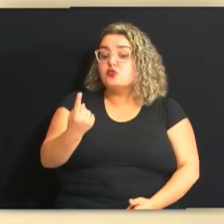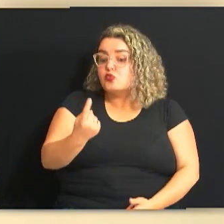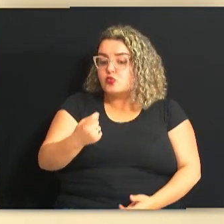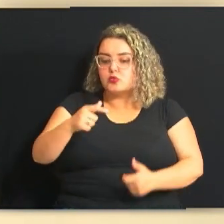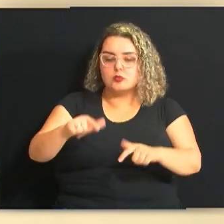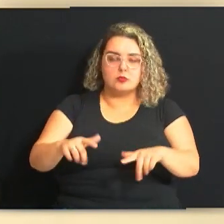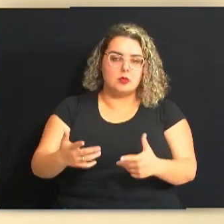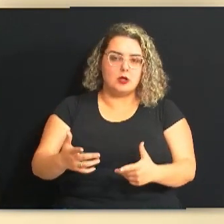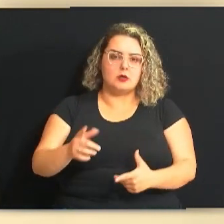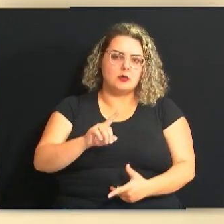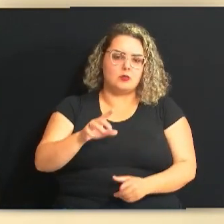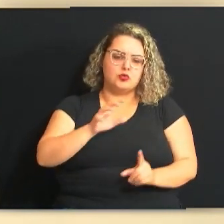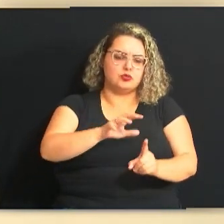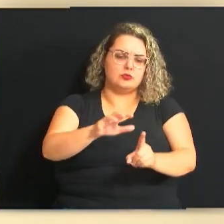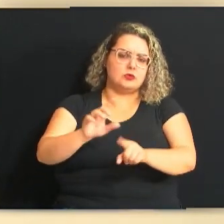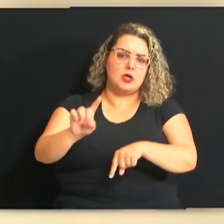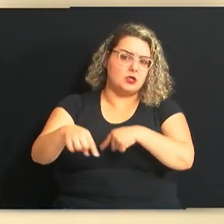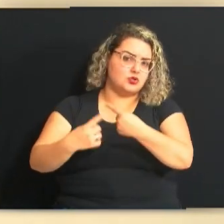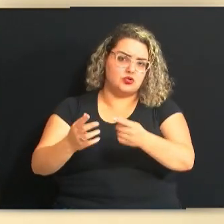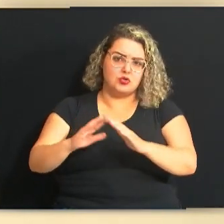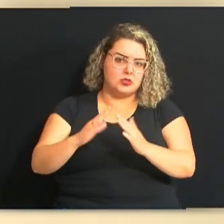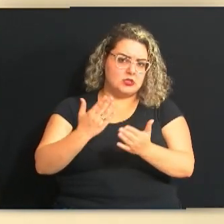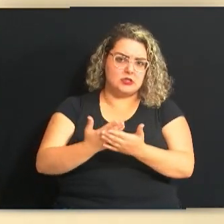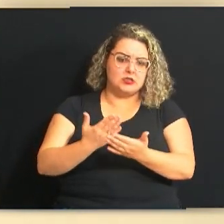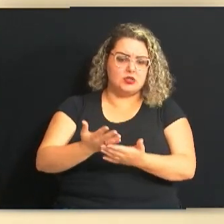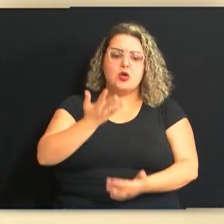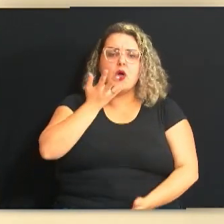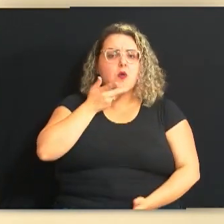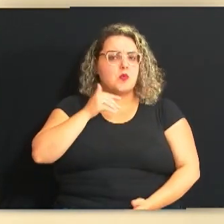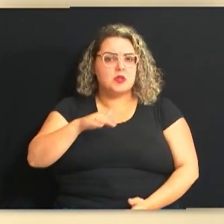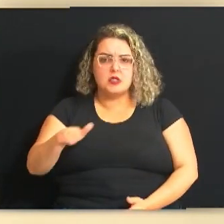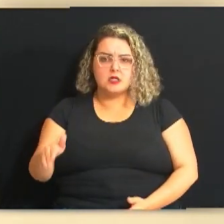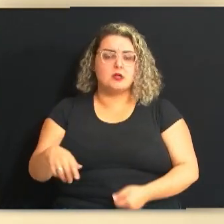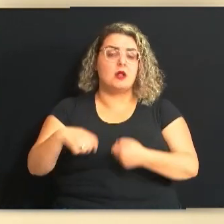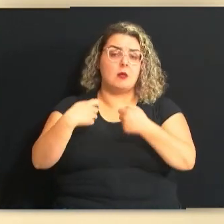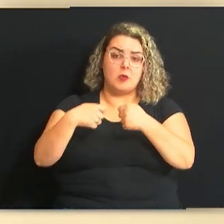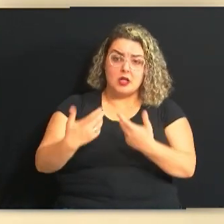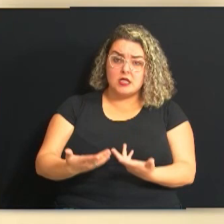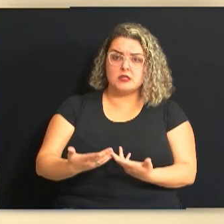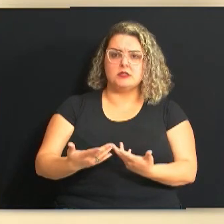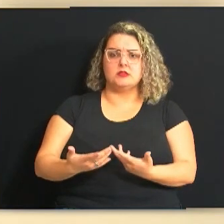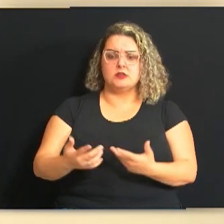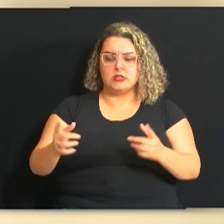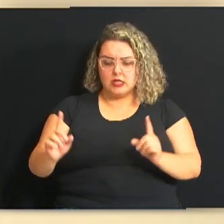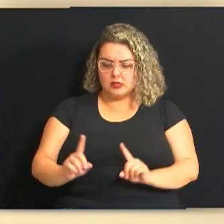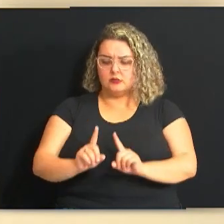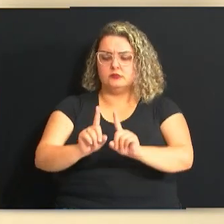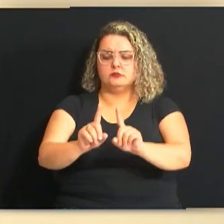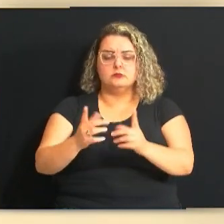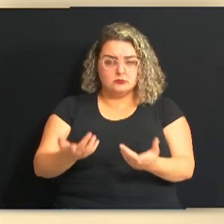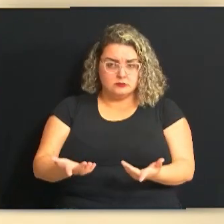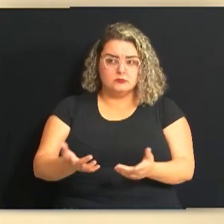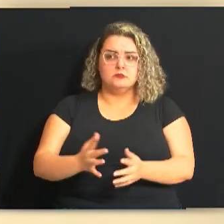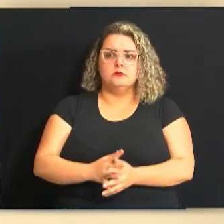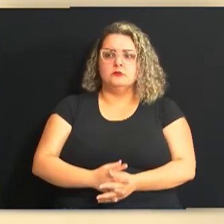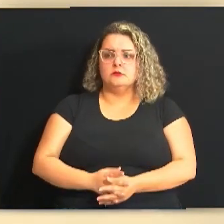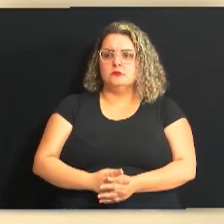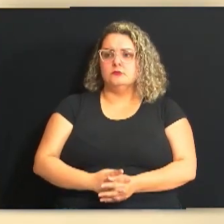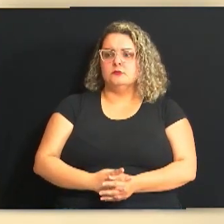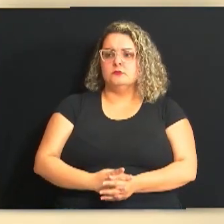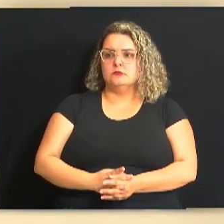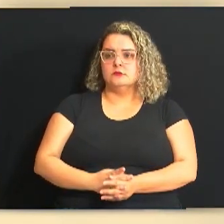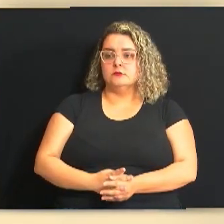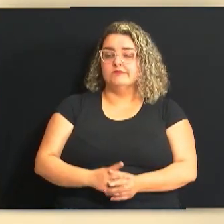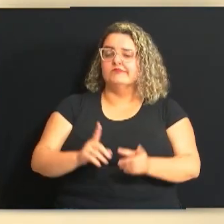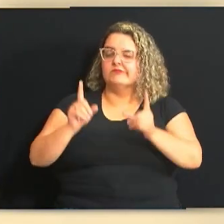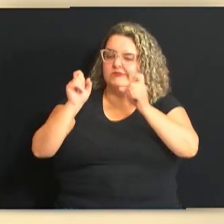afetar todas as outras crianças que precisam e necessitam de acompanhantes. É tão